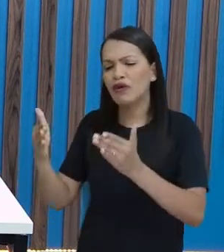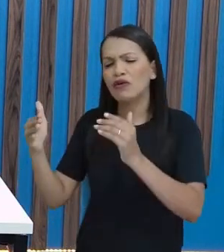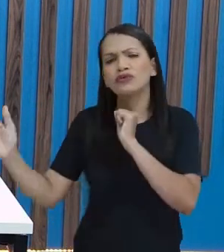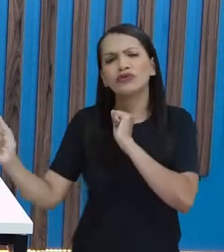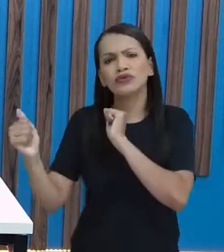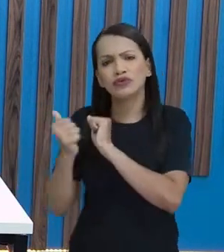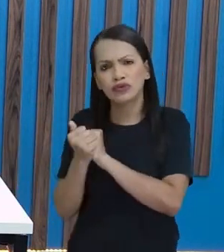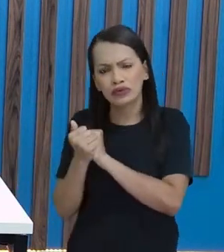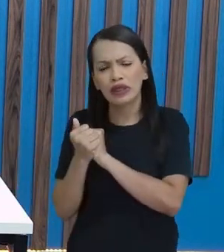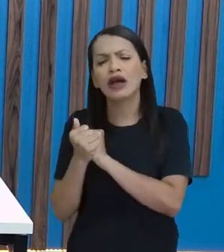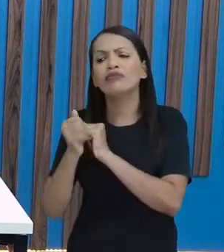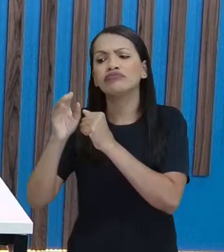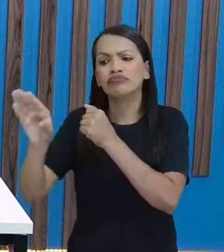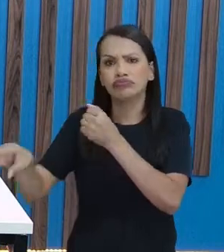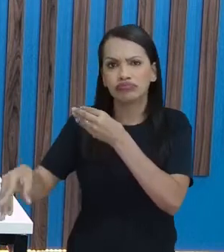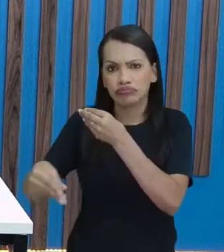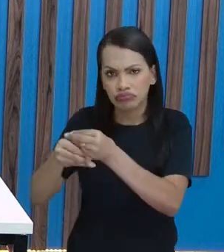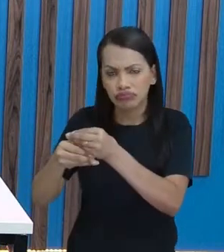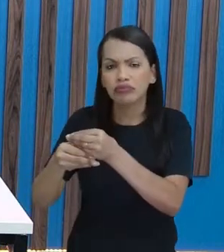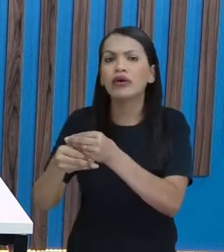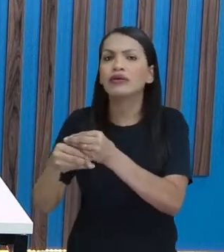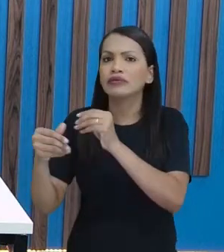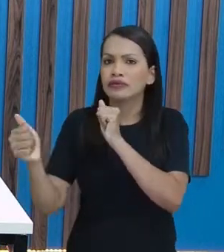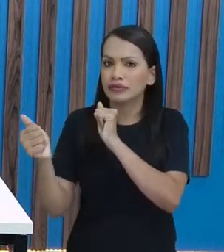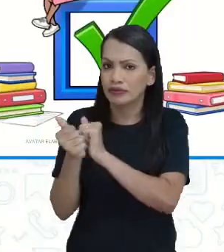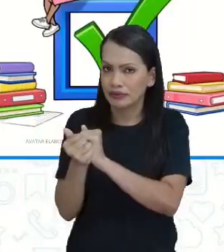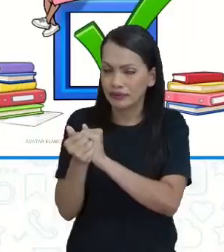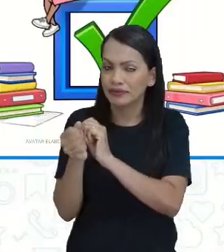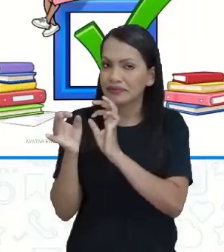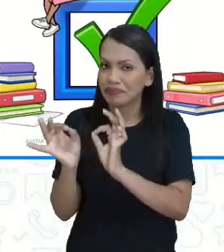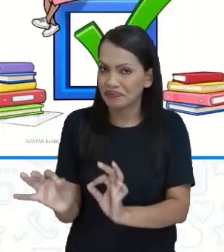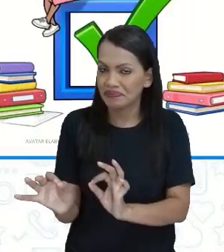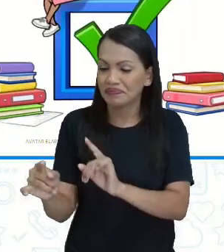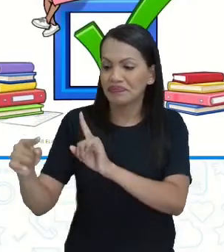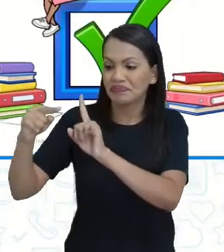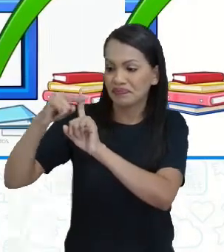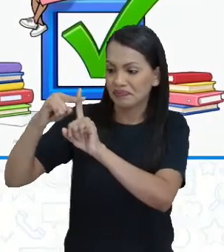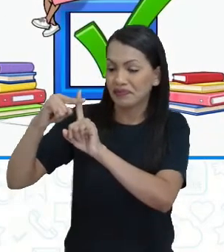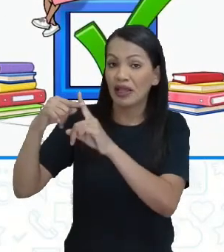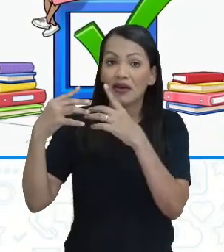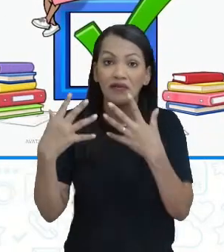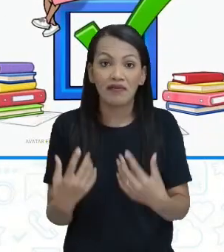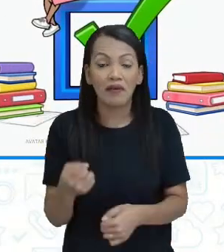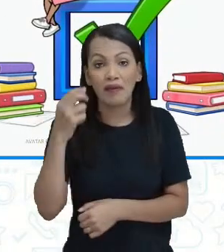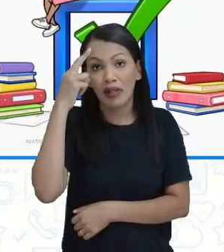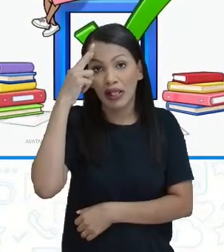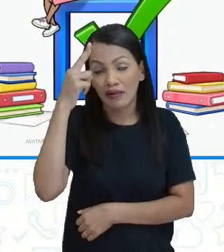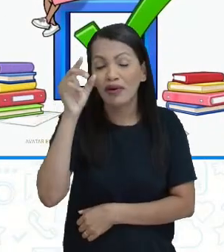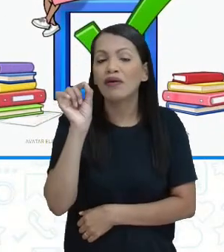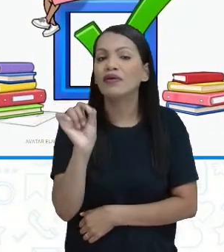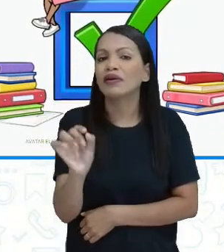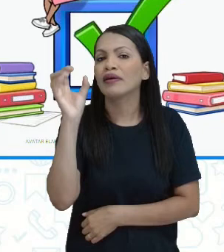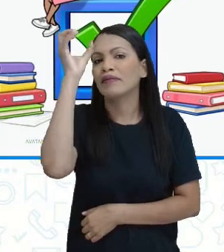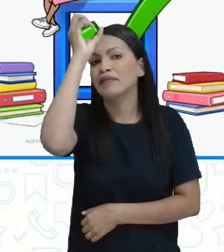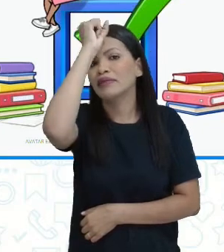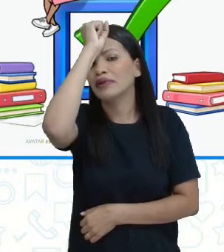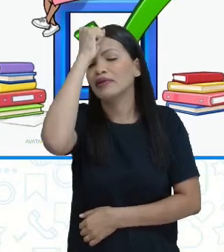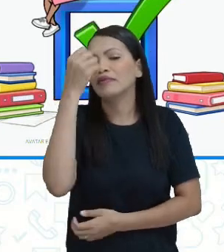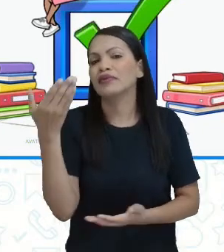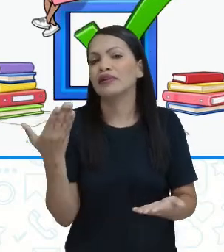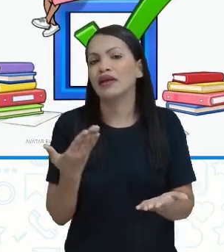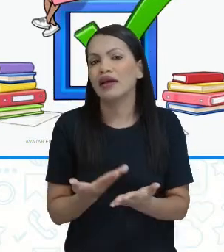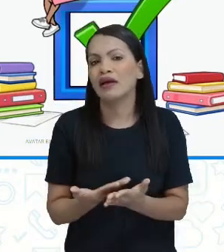e juntar quantidades, tá certo? E aí vamos relembrar o que aprendemos na aula de hoje.